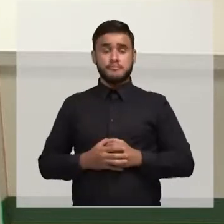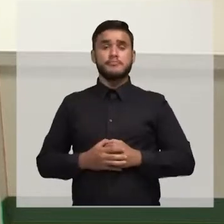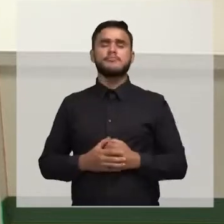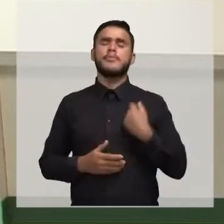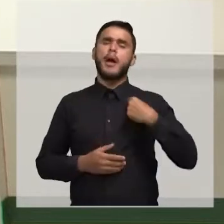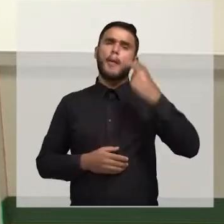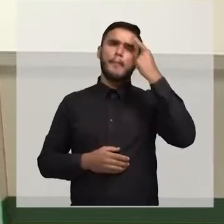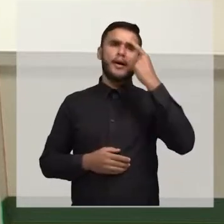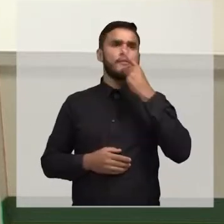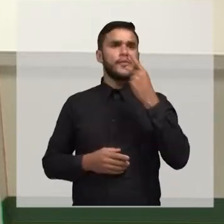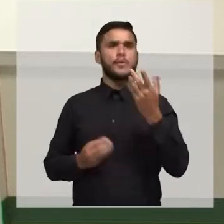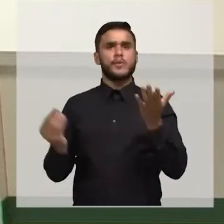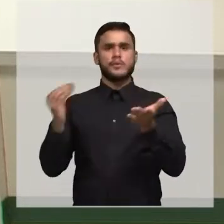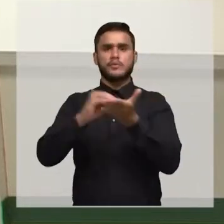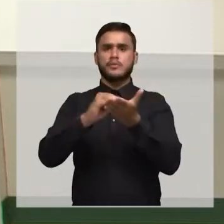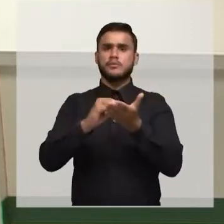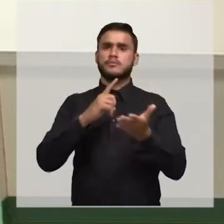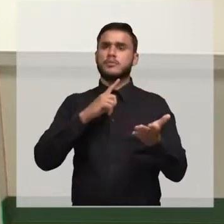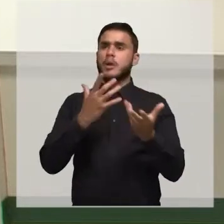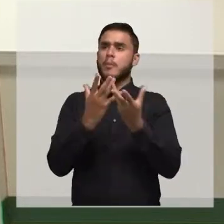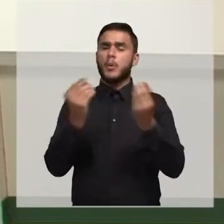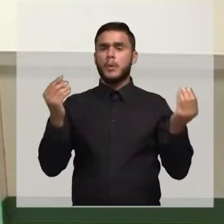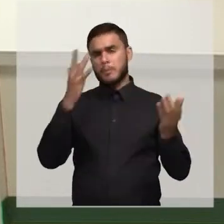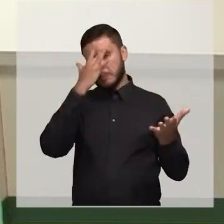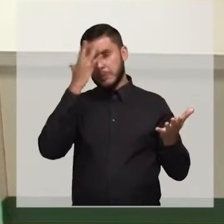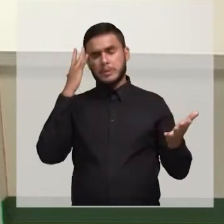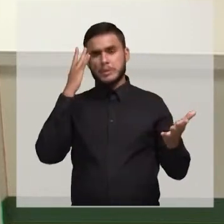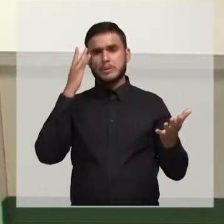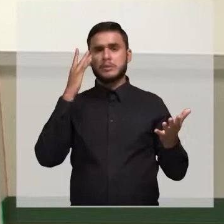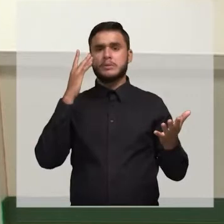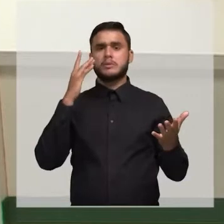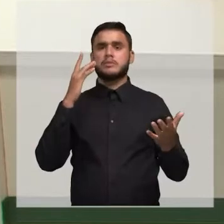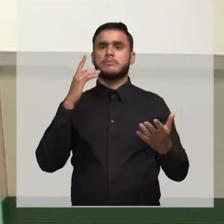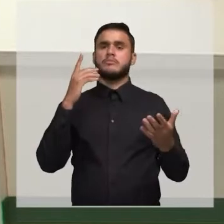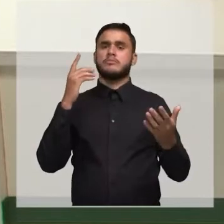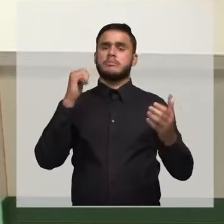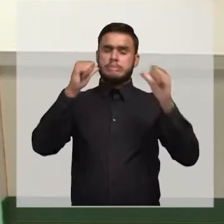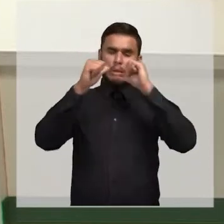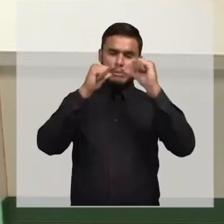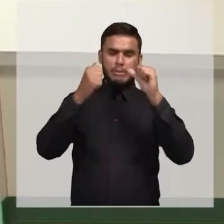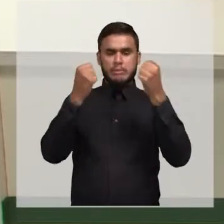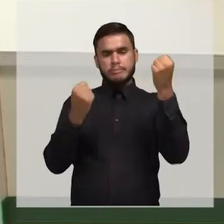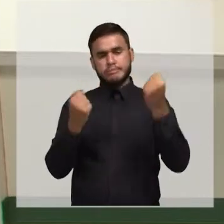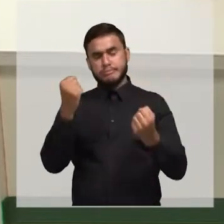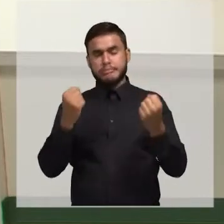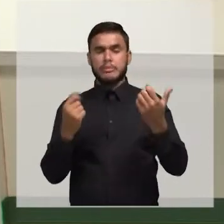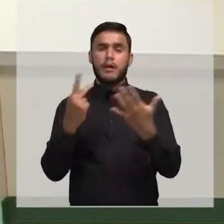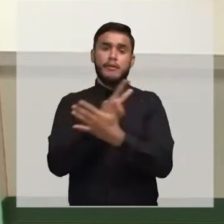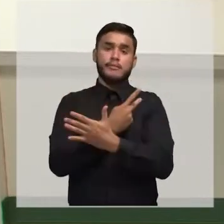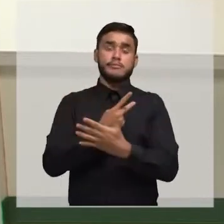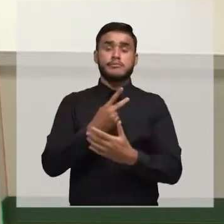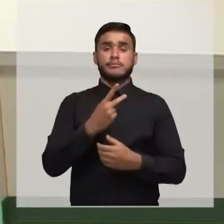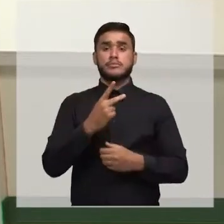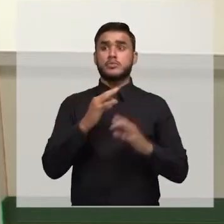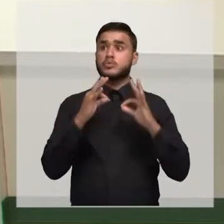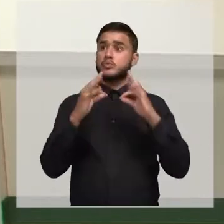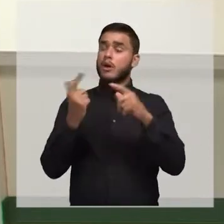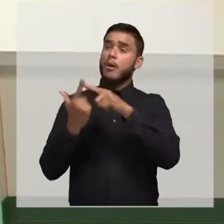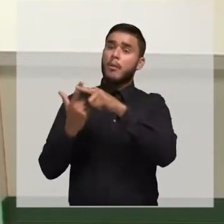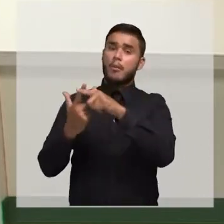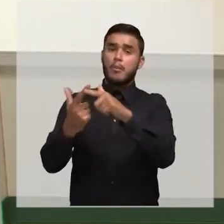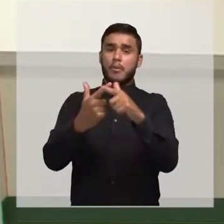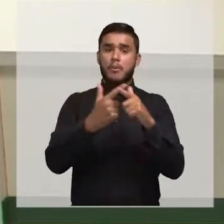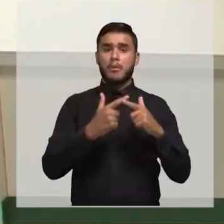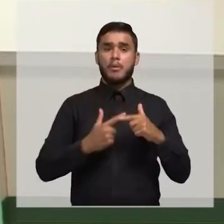Falando, inclusive, que há mais acidente de pessoas com álcool, pessoas queimadas, porque a situação econômica é tão ruim que as